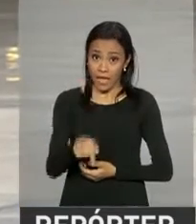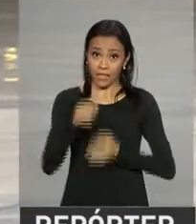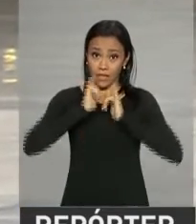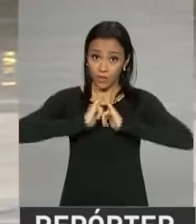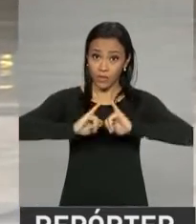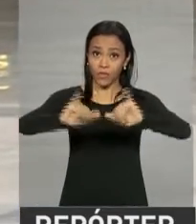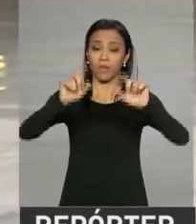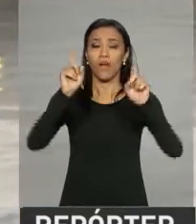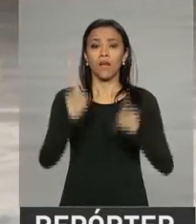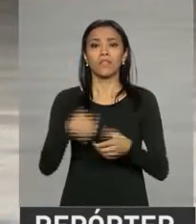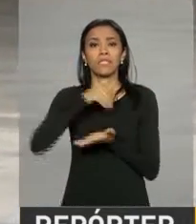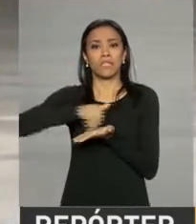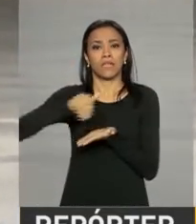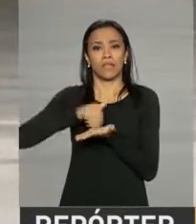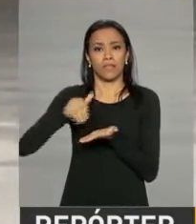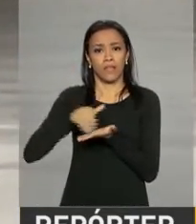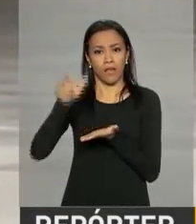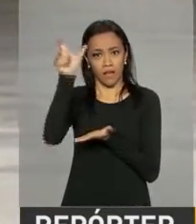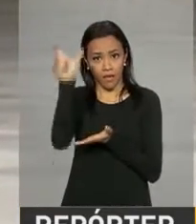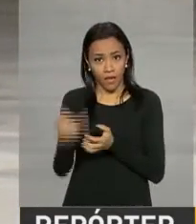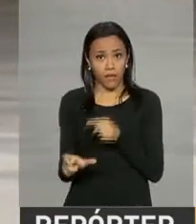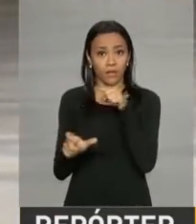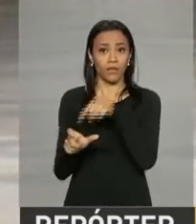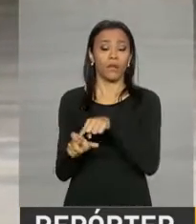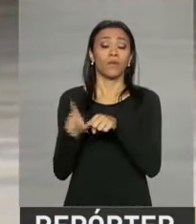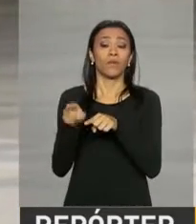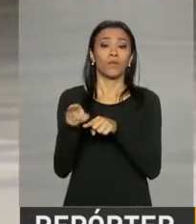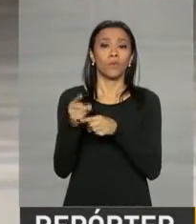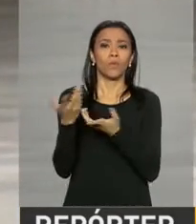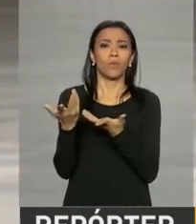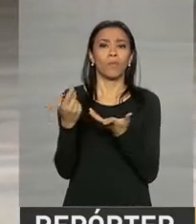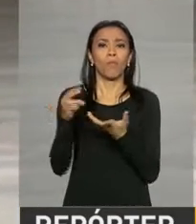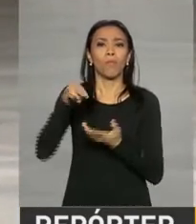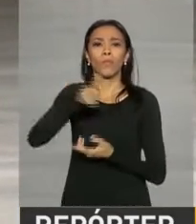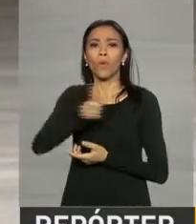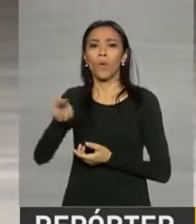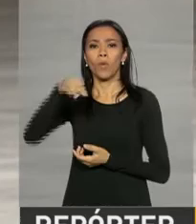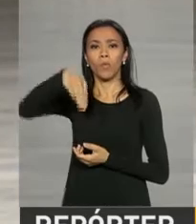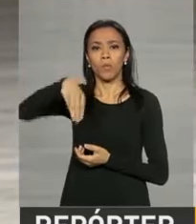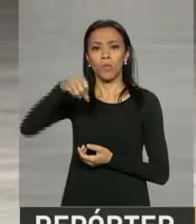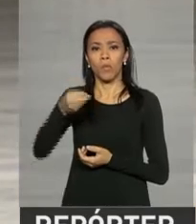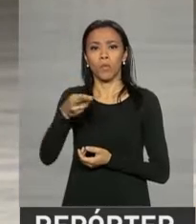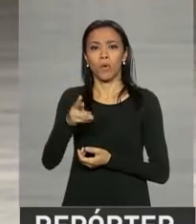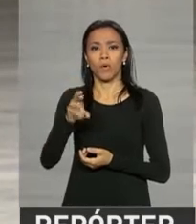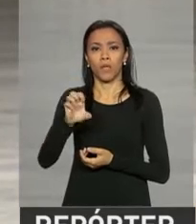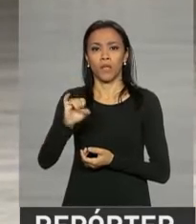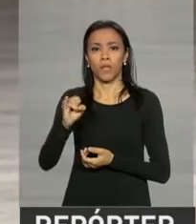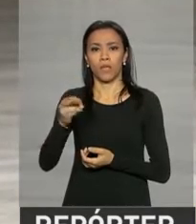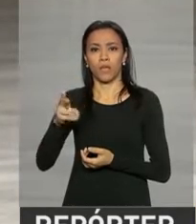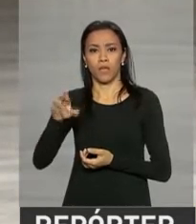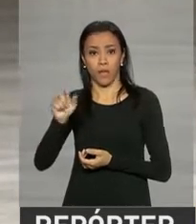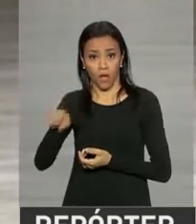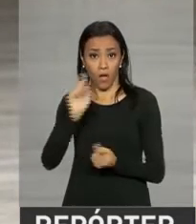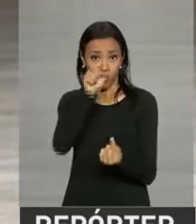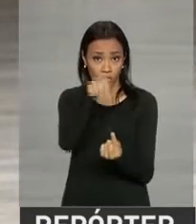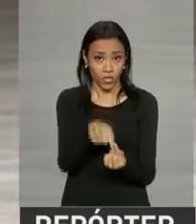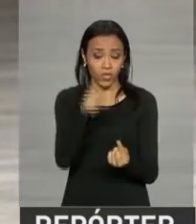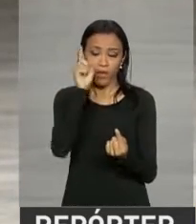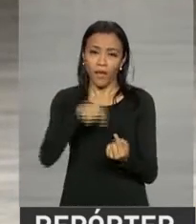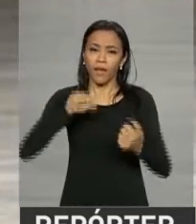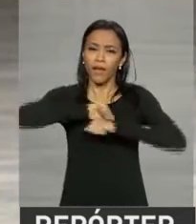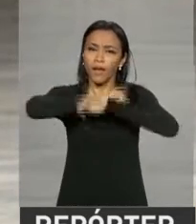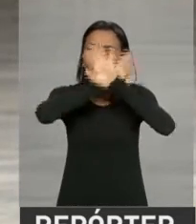feito pelo secretário executivo do programa de parcerias de investimentos moreira franco no sábado no rio de janeiro a idéia é ampliar a transparência